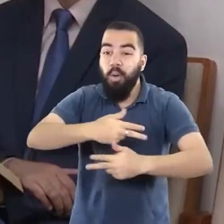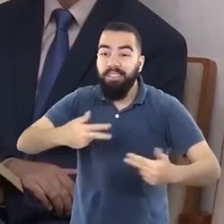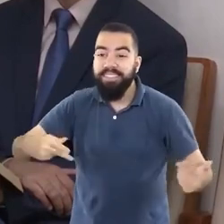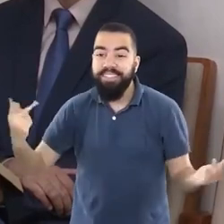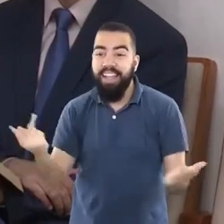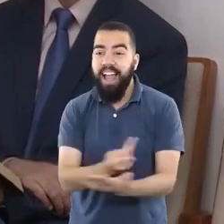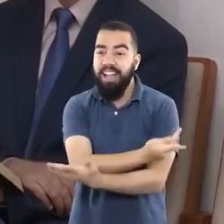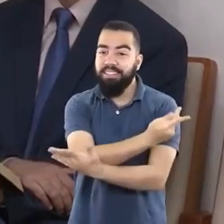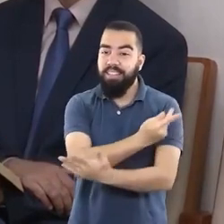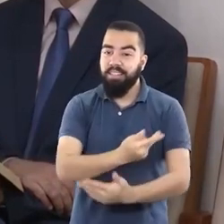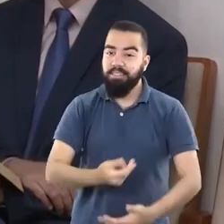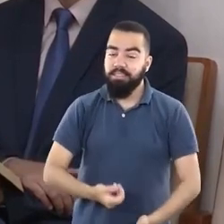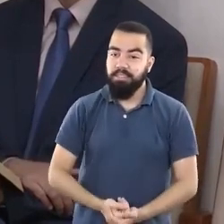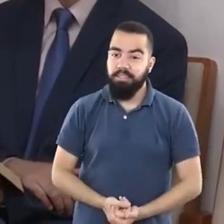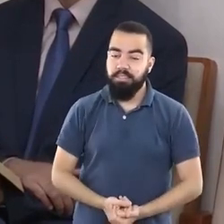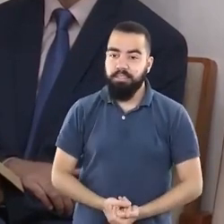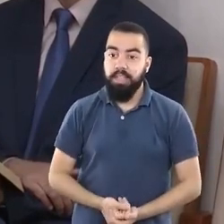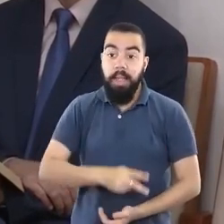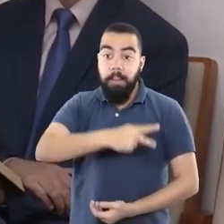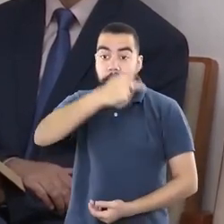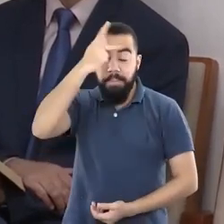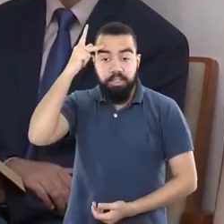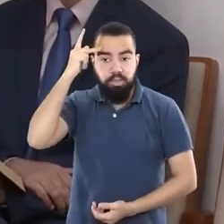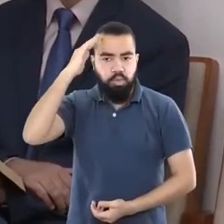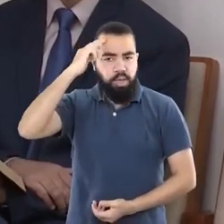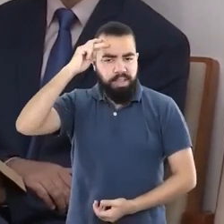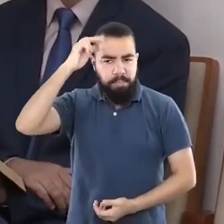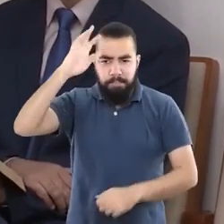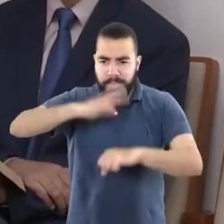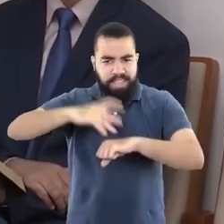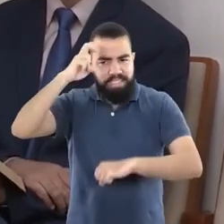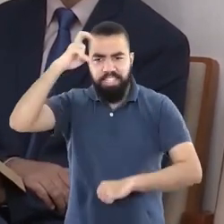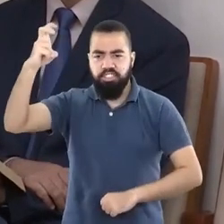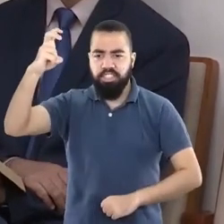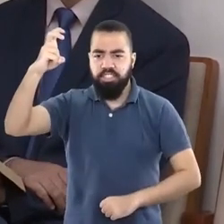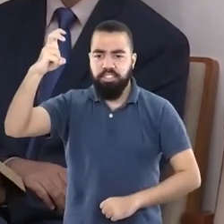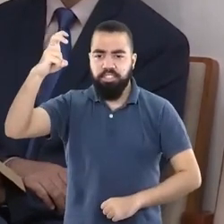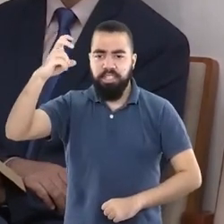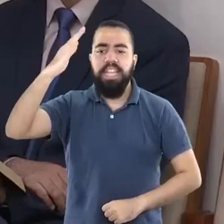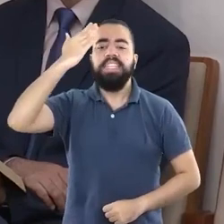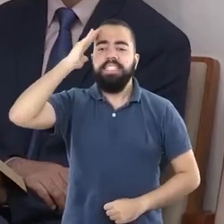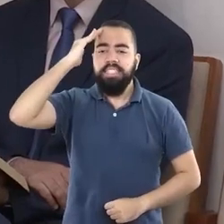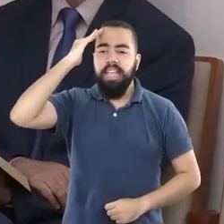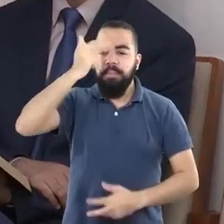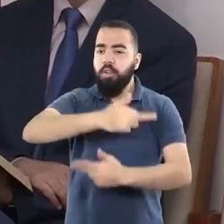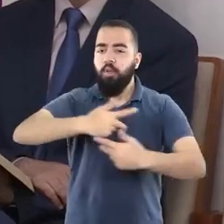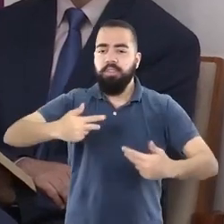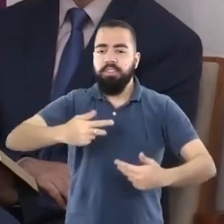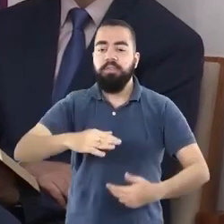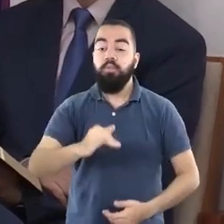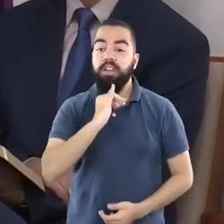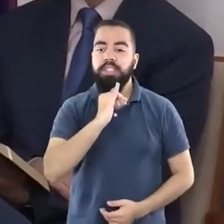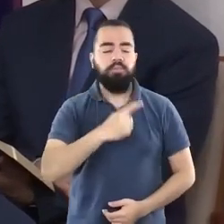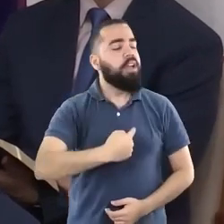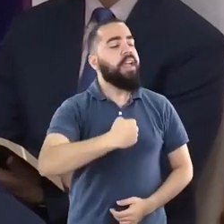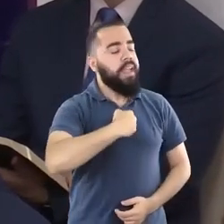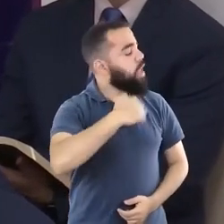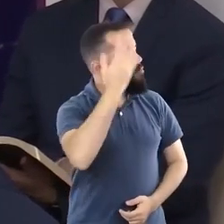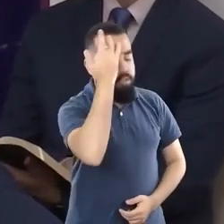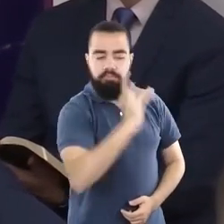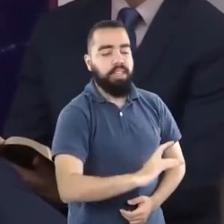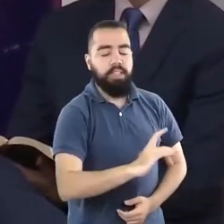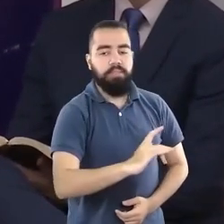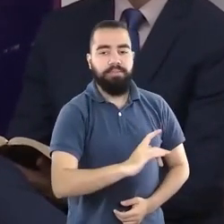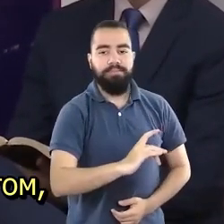sabe. O sábio é aquele que sabe que não sabe. Porque o que você sabe é muito pouco em relação ao que você